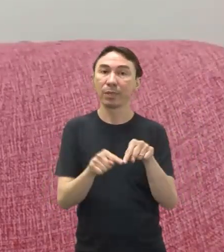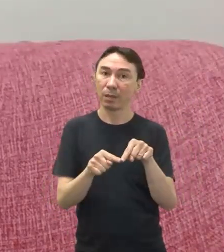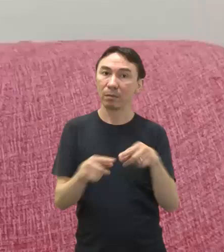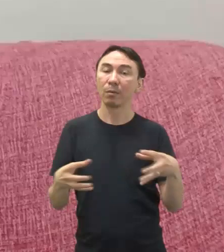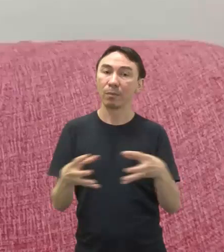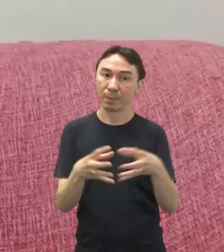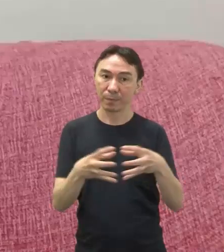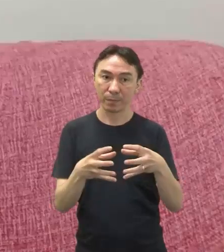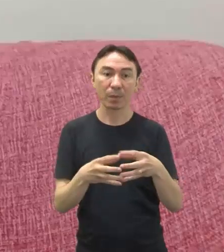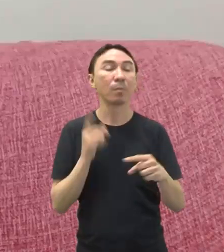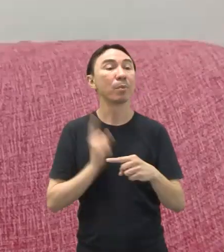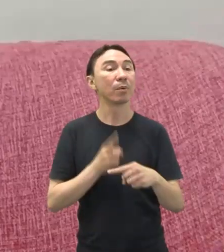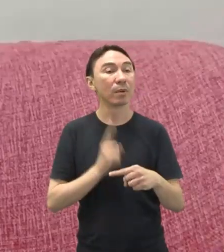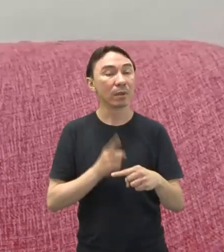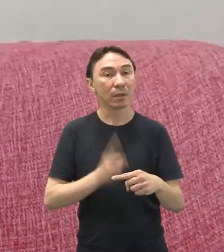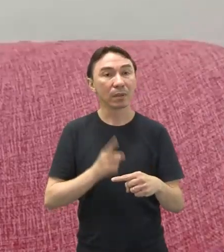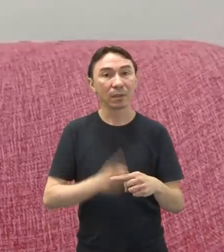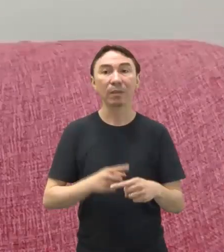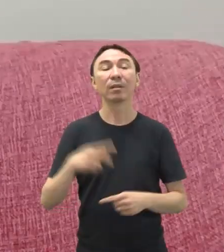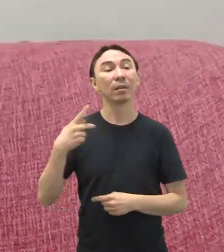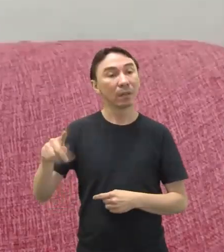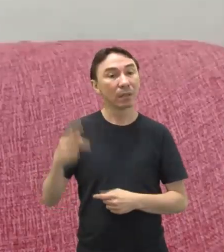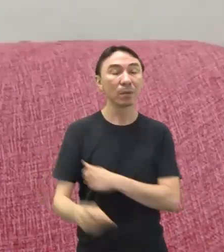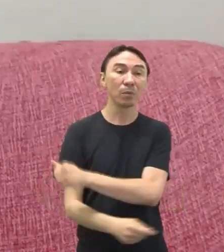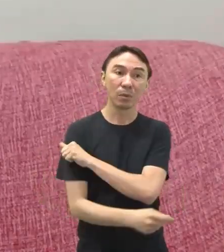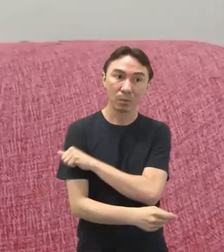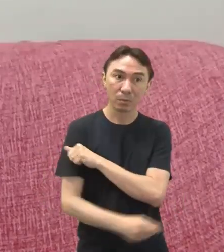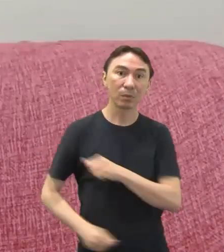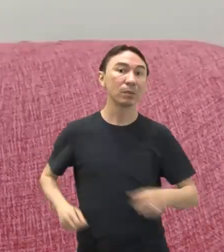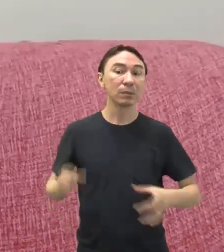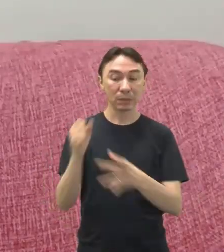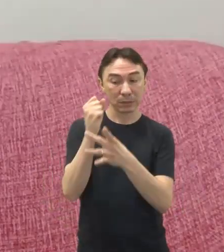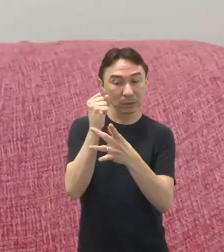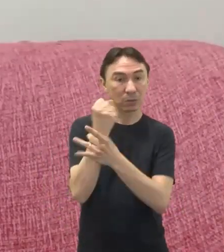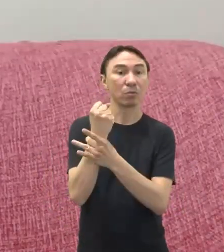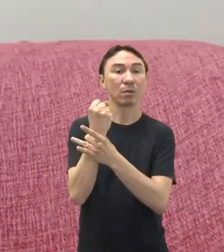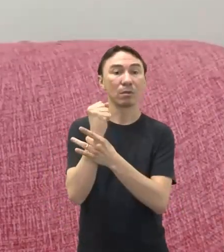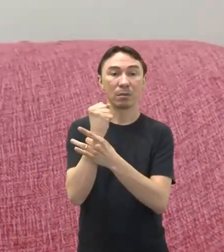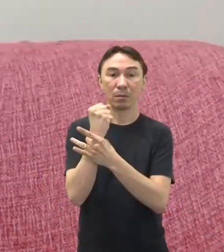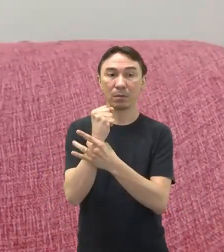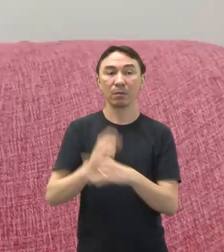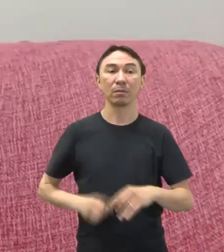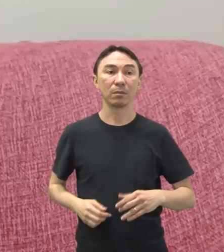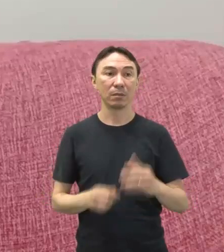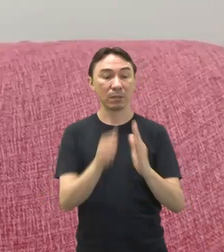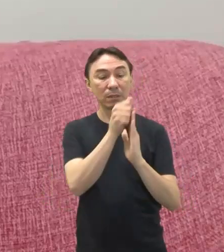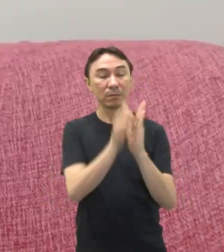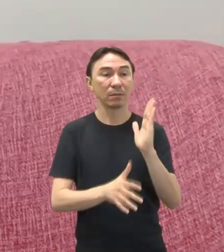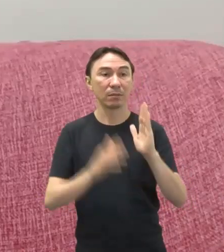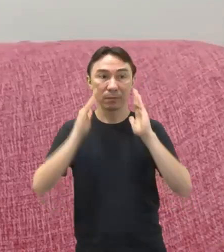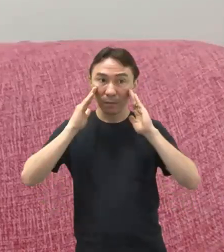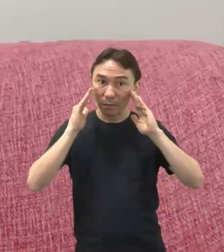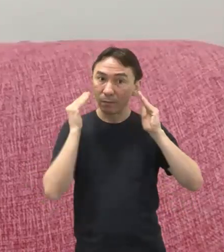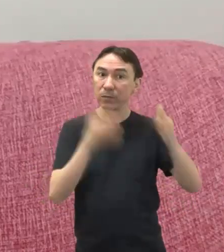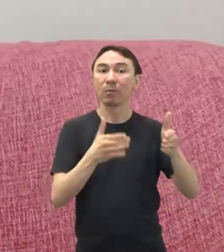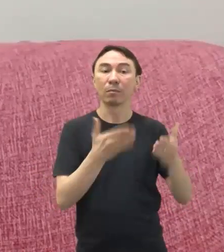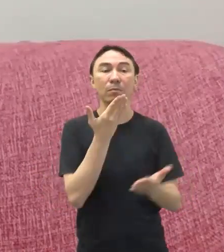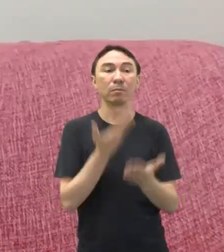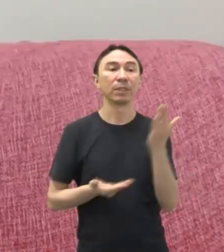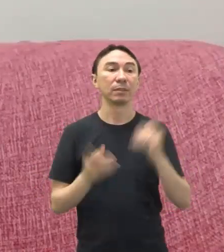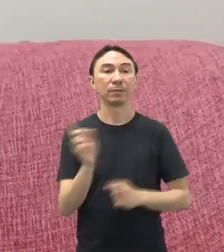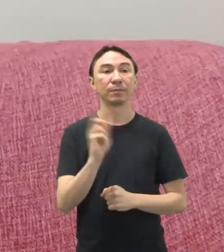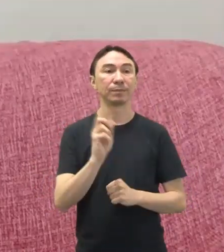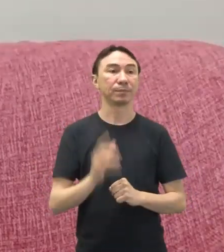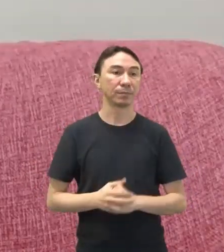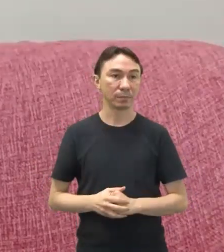segurança desses alunos e não perdendo o foco daquela atividade é importante